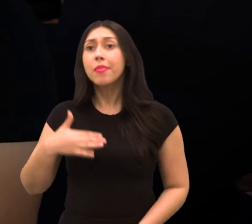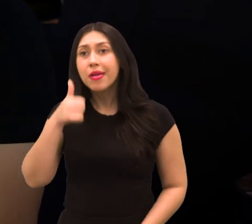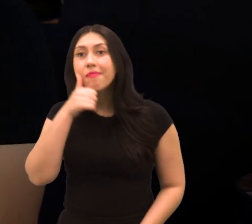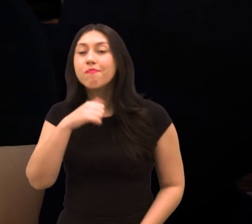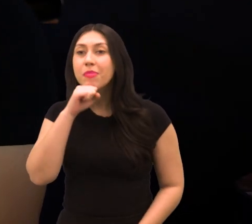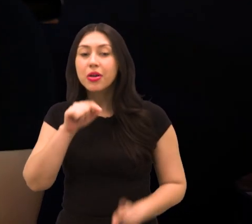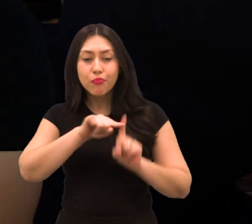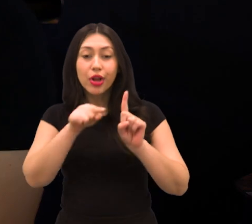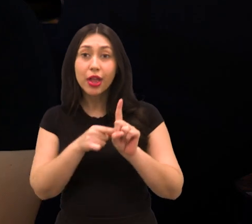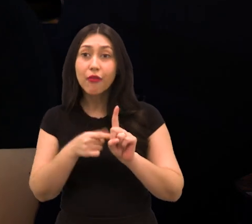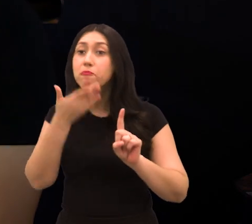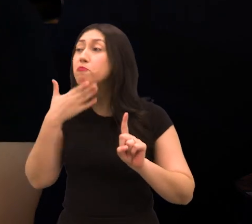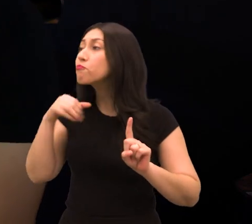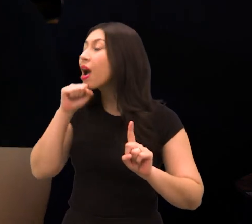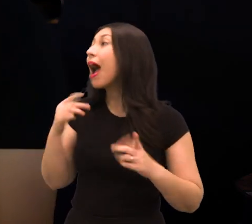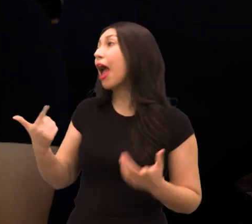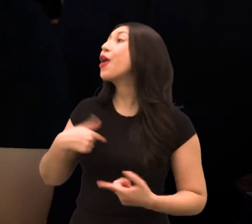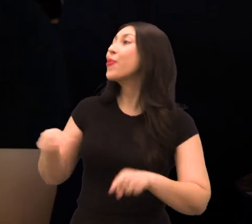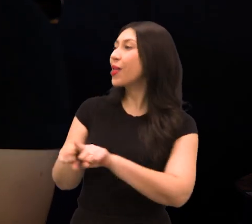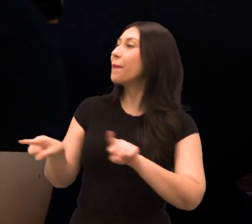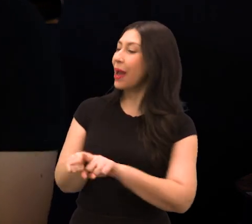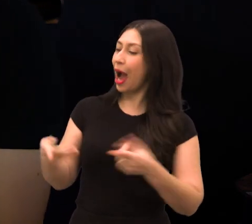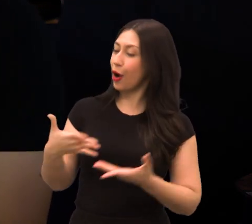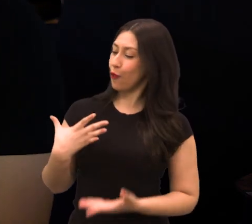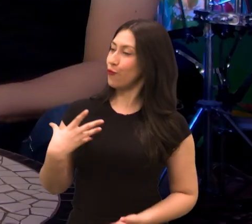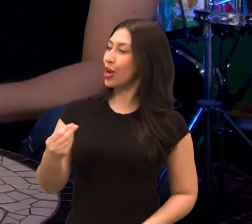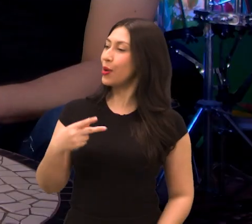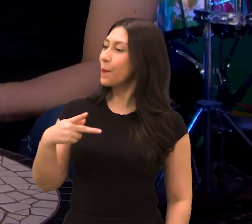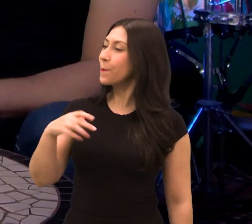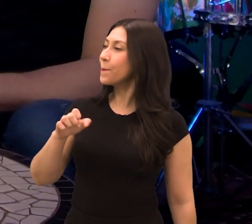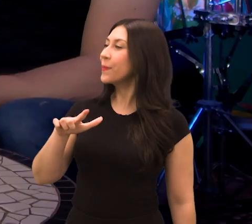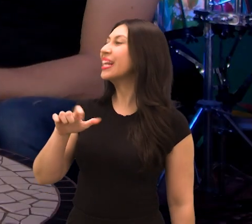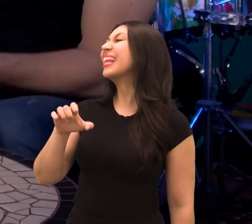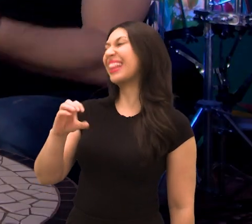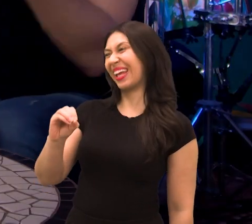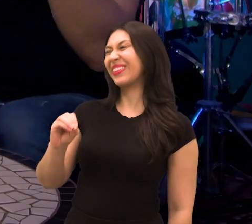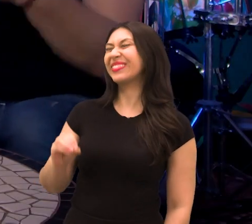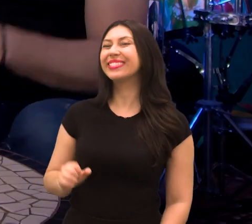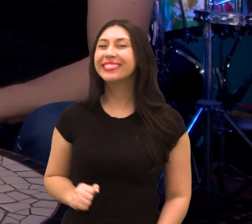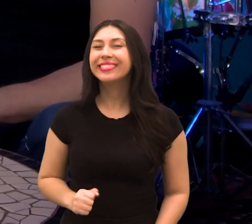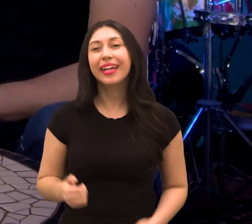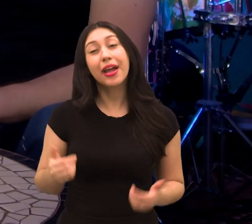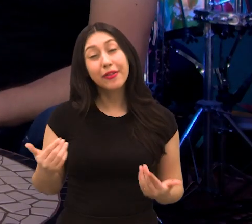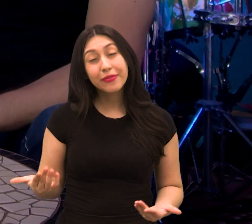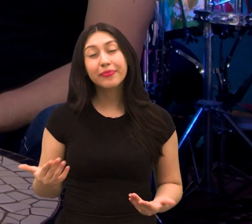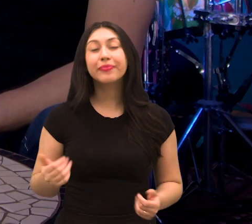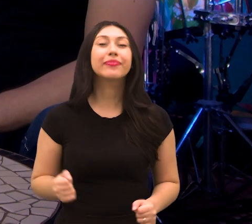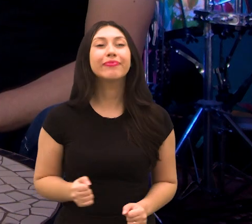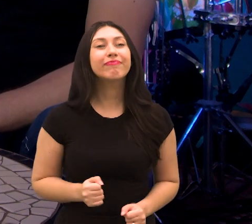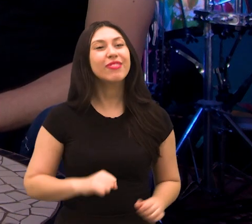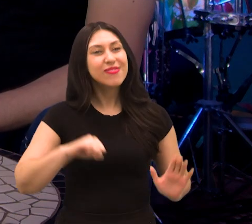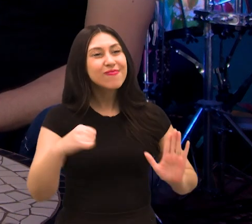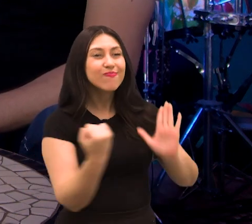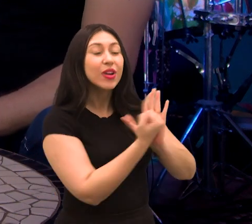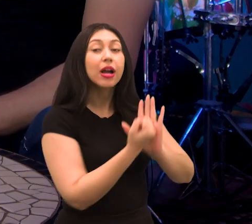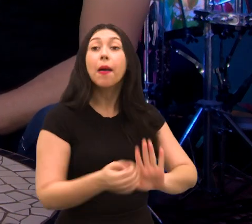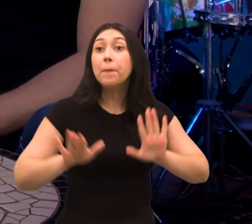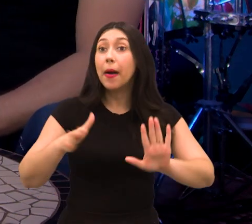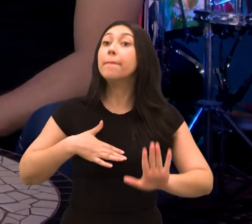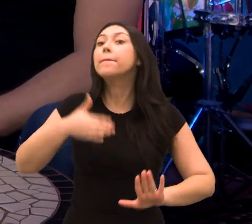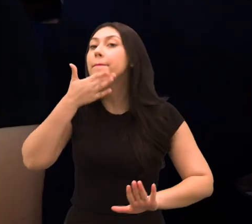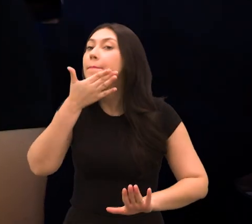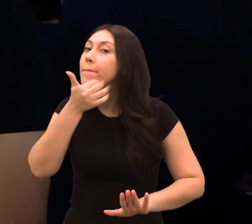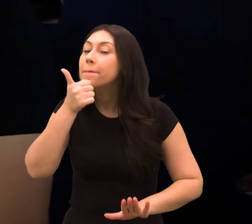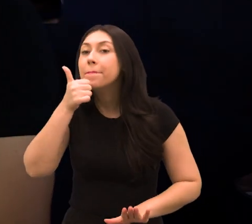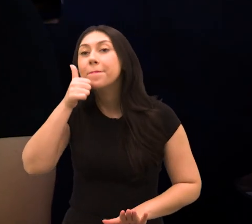falou, vou ter um Pelequinho também. Então, antes de eu nascer, eu ganhei um apelido e ficou, né? Então, meu Peleco aí, ficou. Uma marca Peleco. registrada. Minha mãe